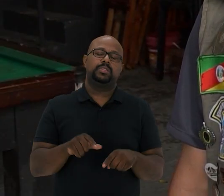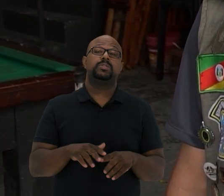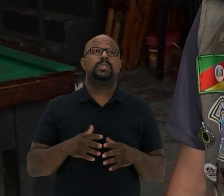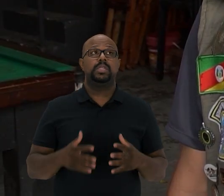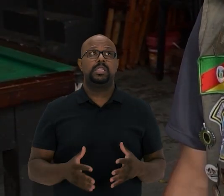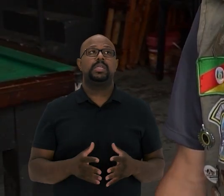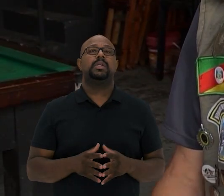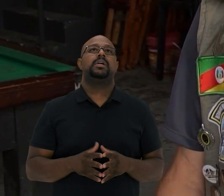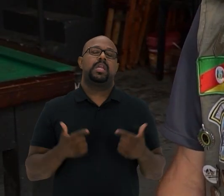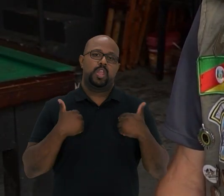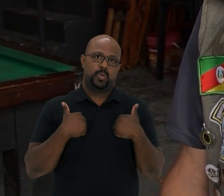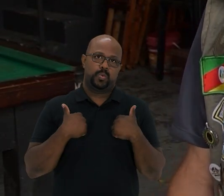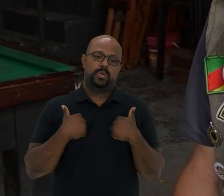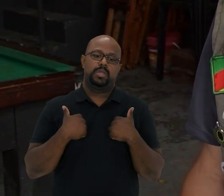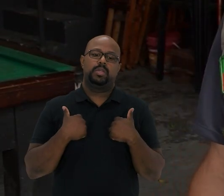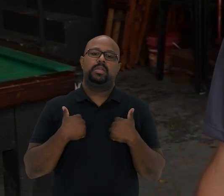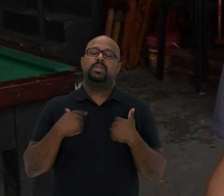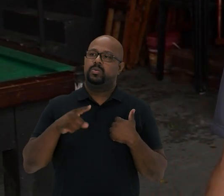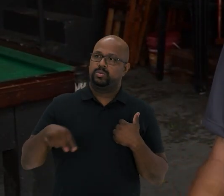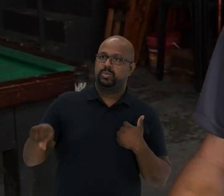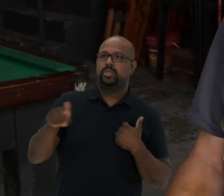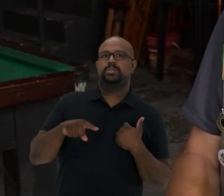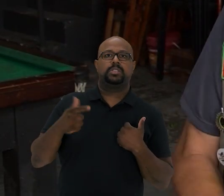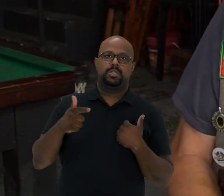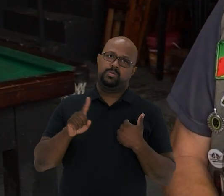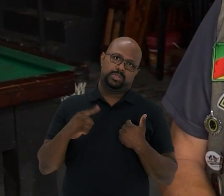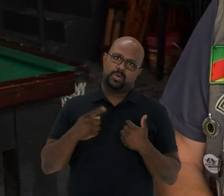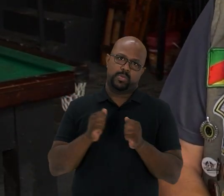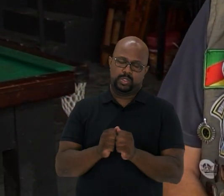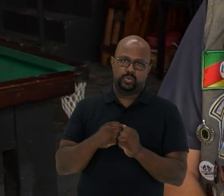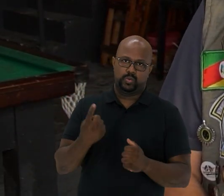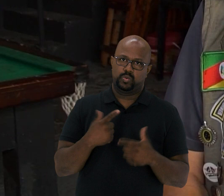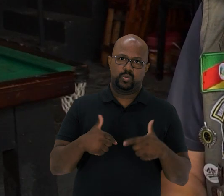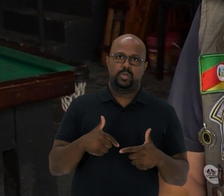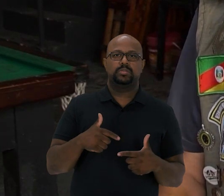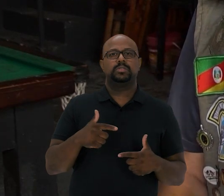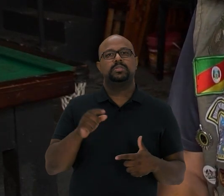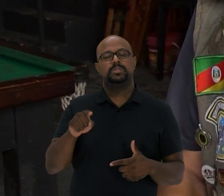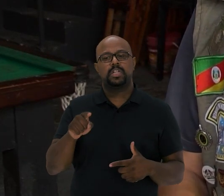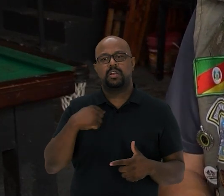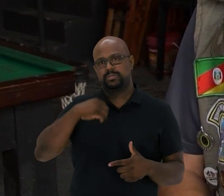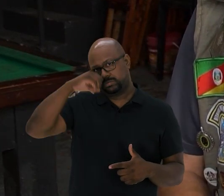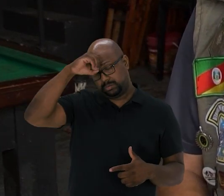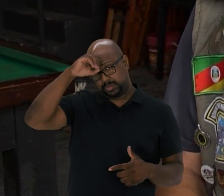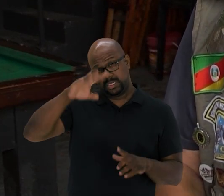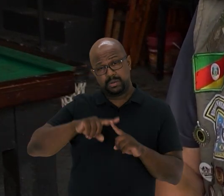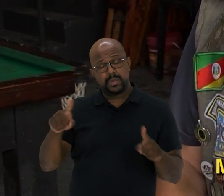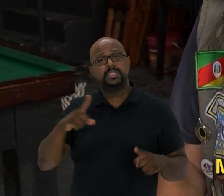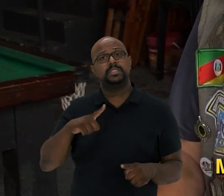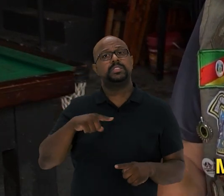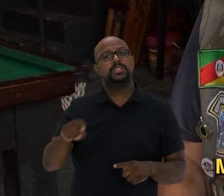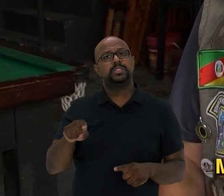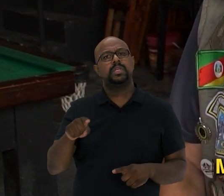isso, que eu e os demais que já não estão conosco estávamos alheios a isso.